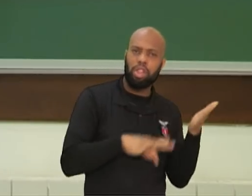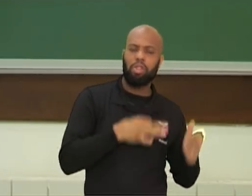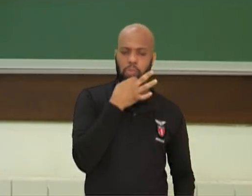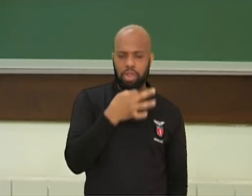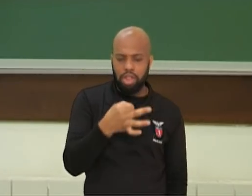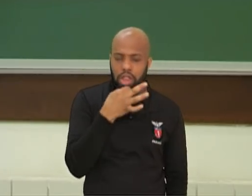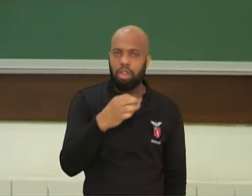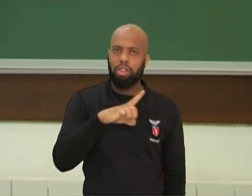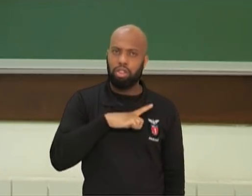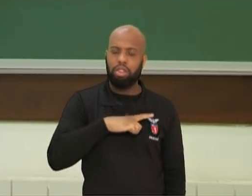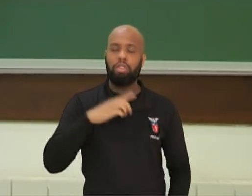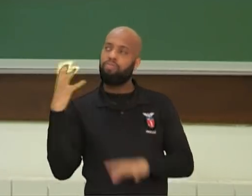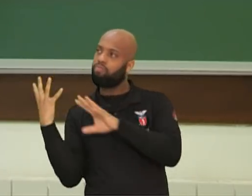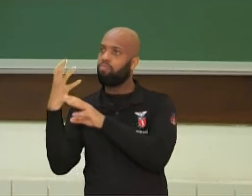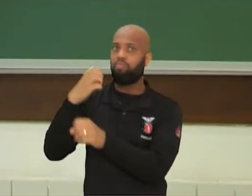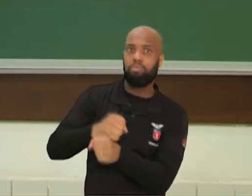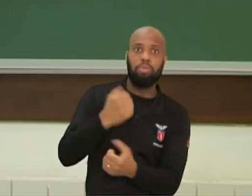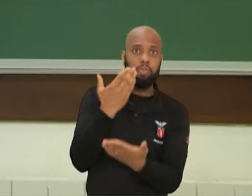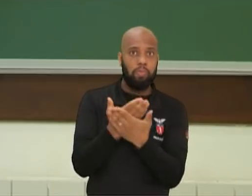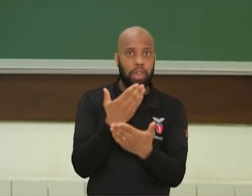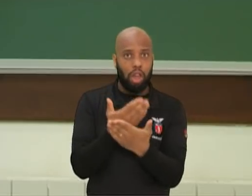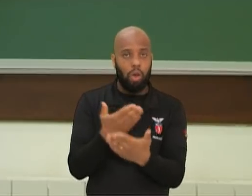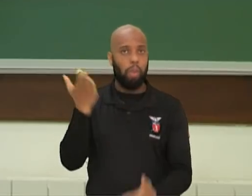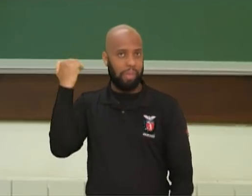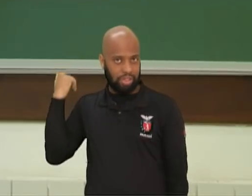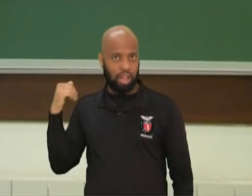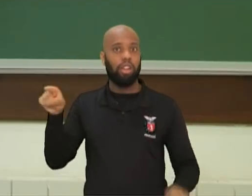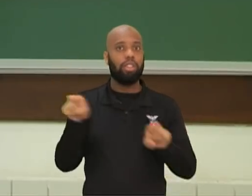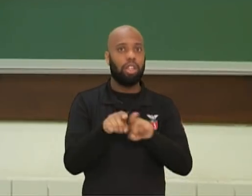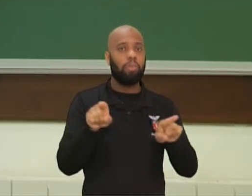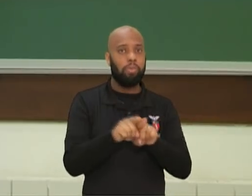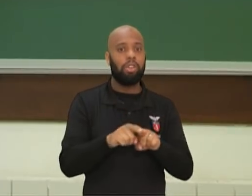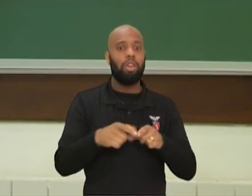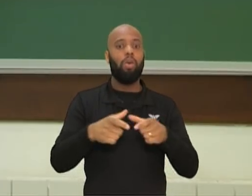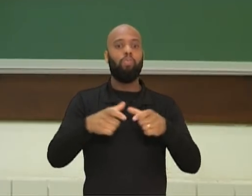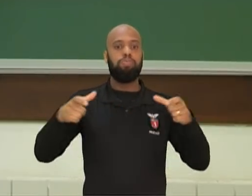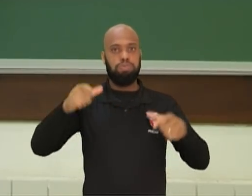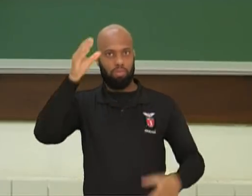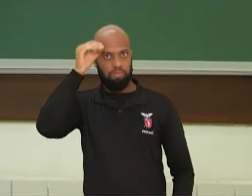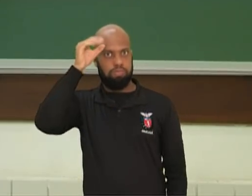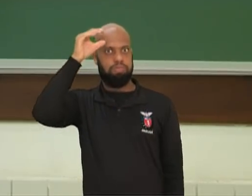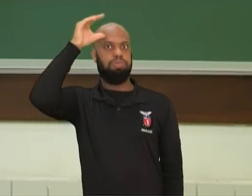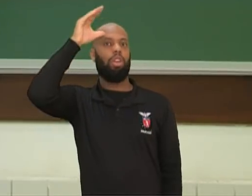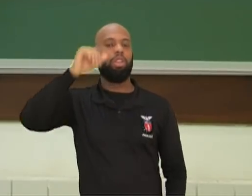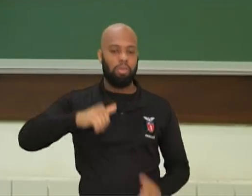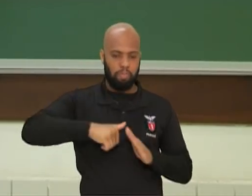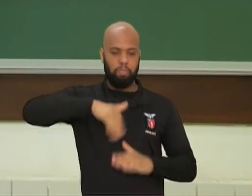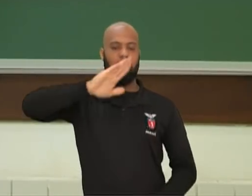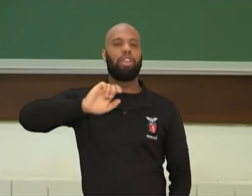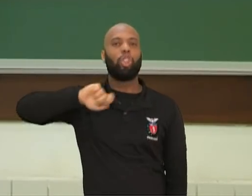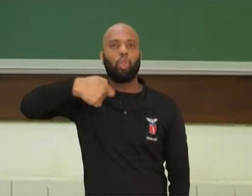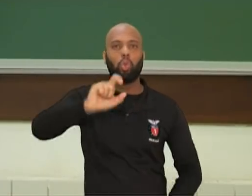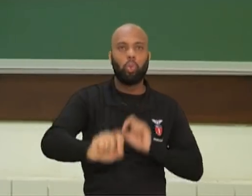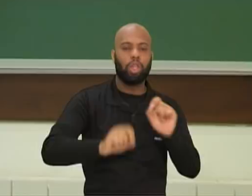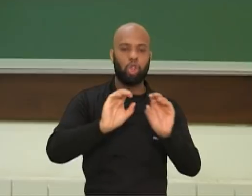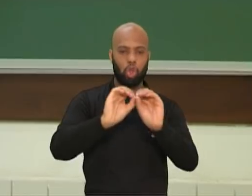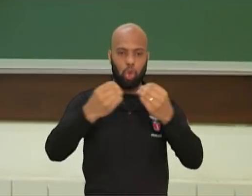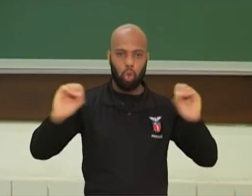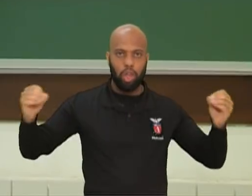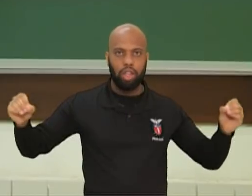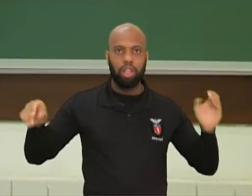ou seja, nós revisamos a aula e nós ampliamos um pouco mais sobre as